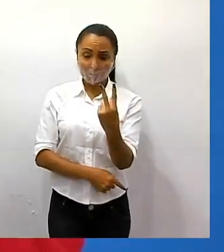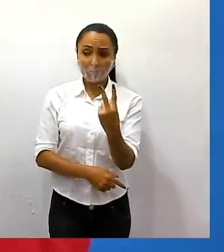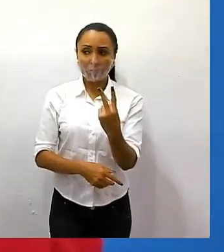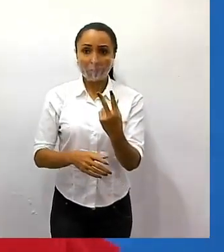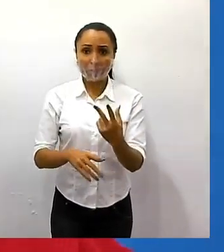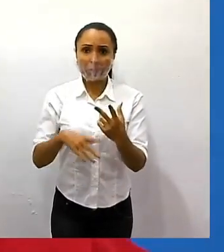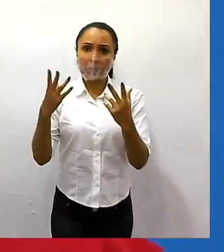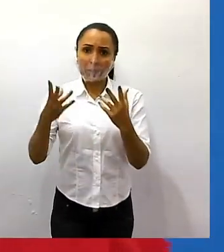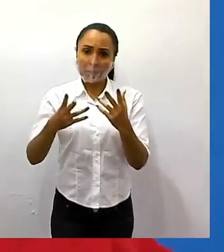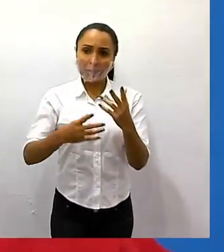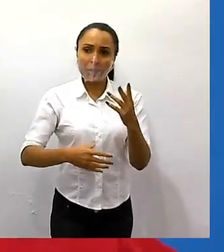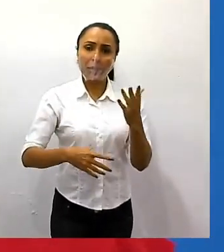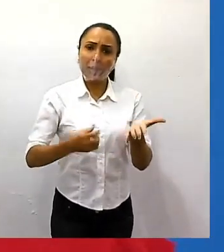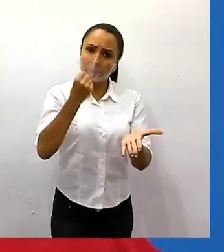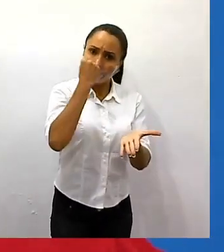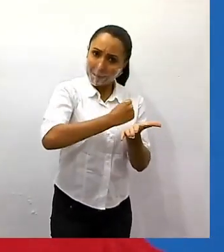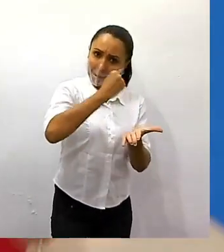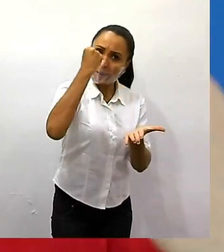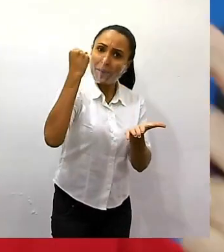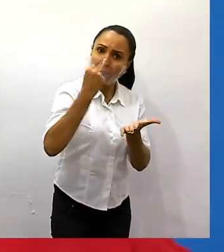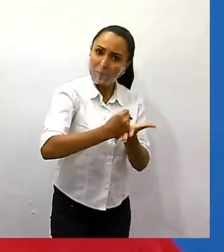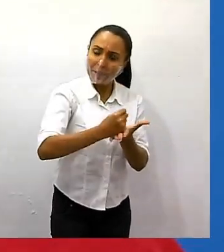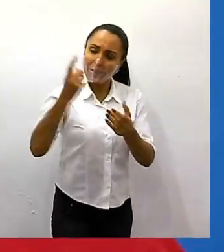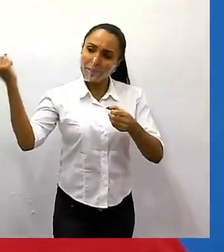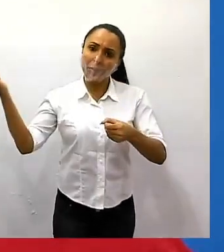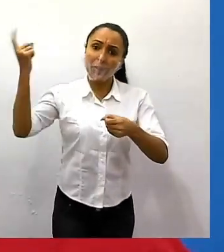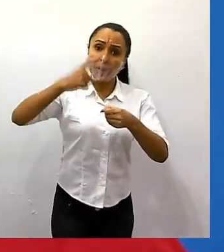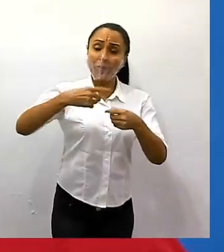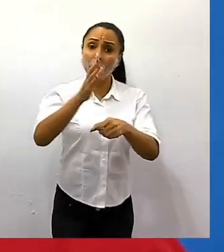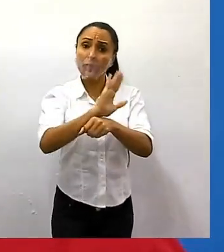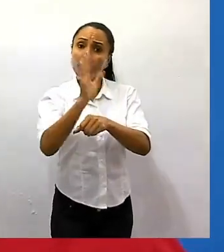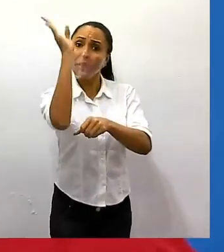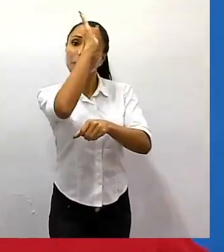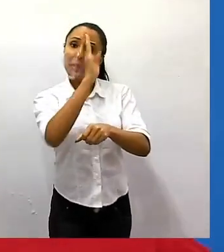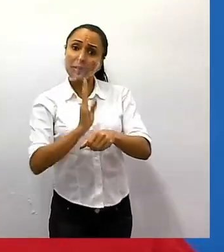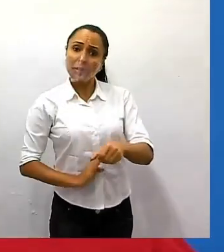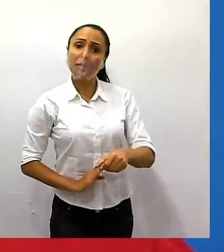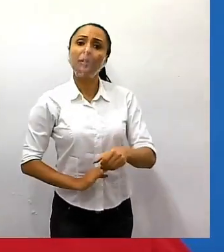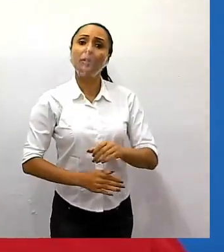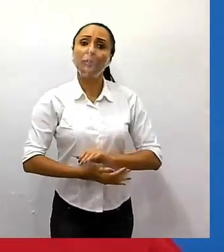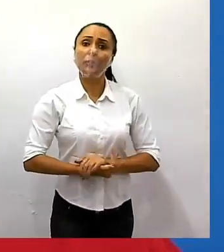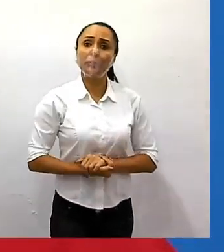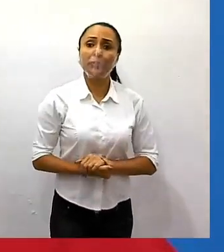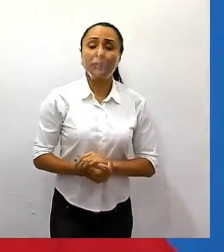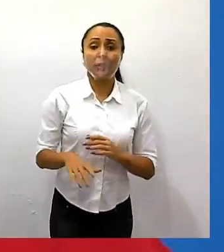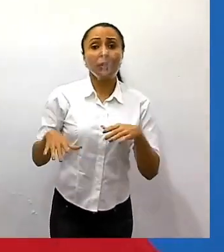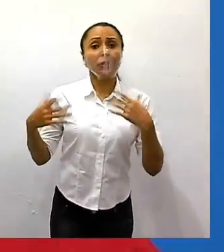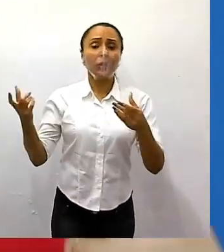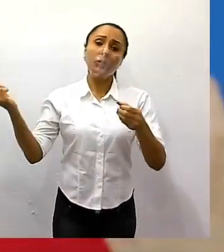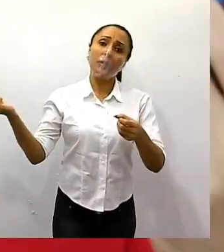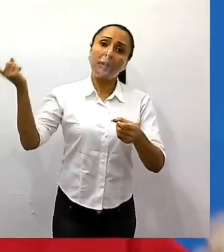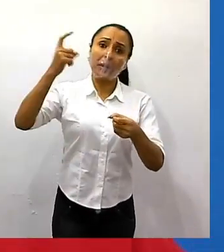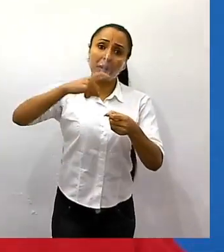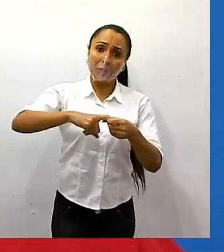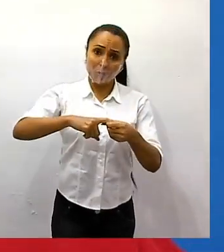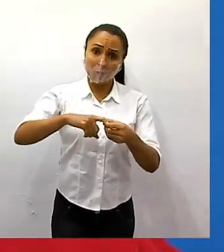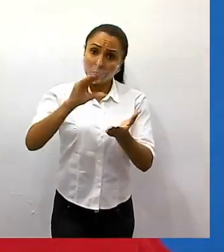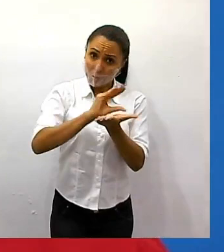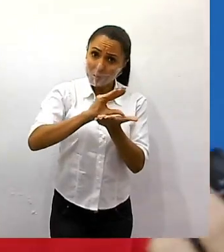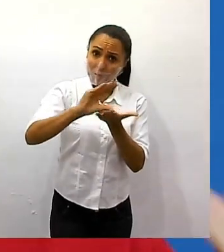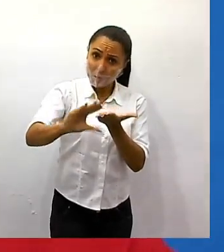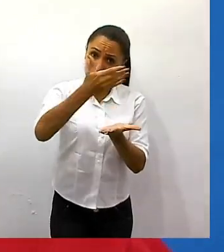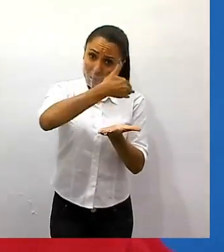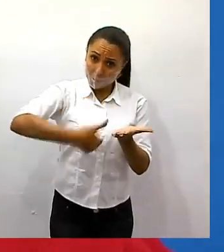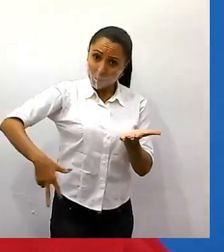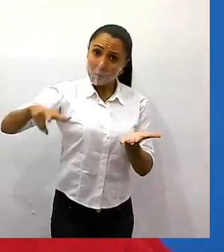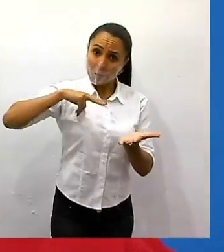eles marcam, né, essa retomada do cinema brasileiro, tanto a retomada dos investimentos públicos